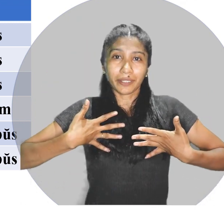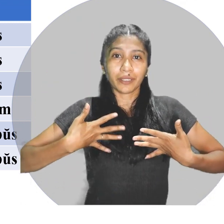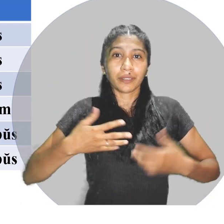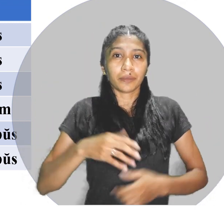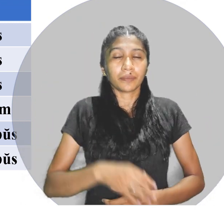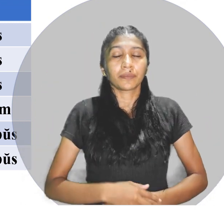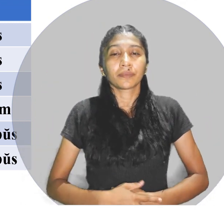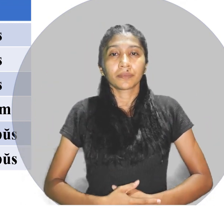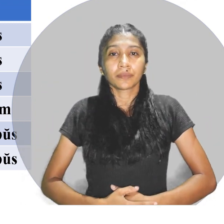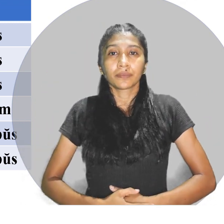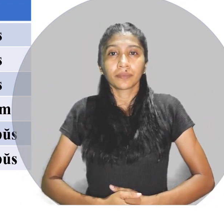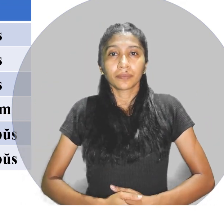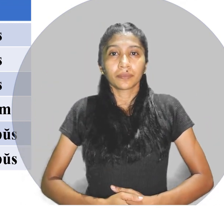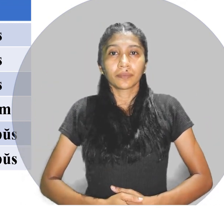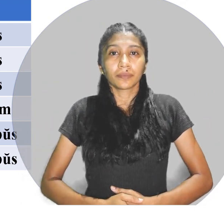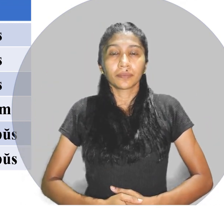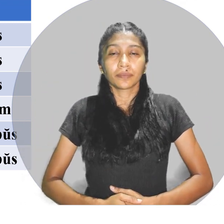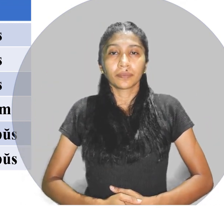laetus est.